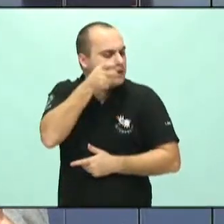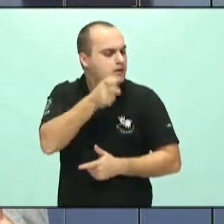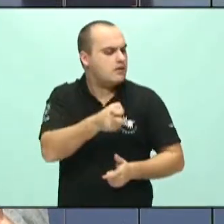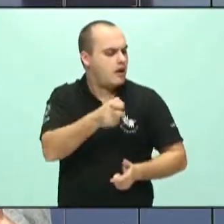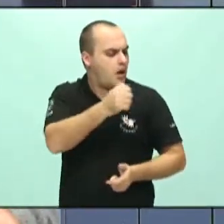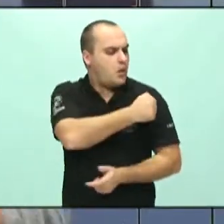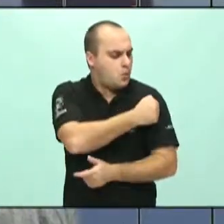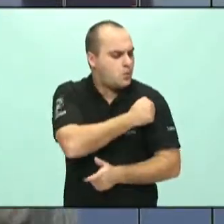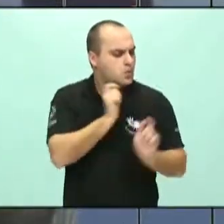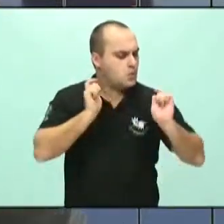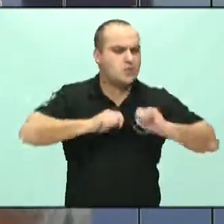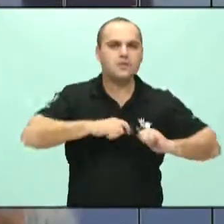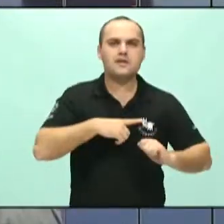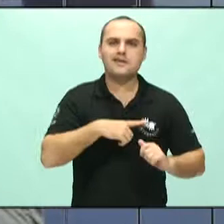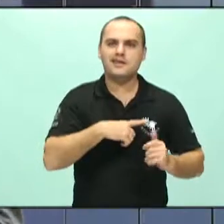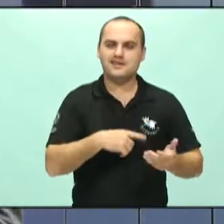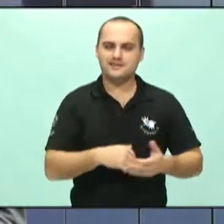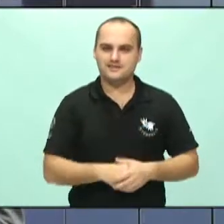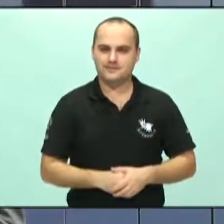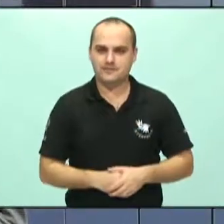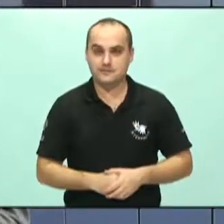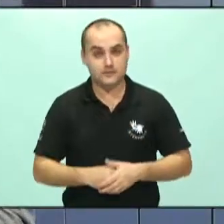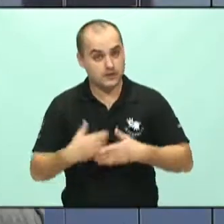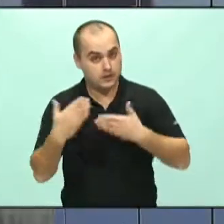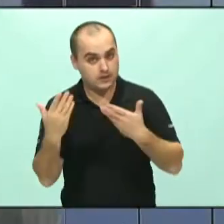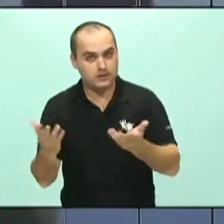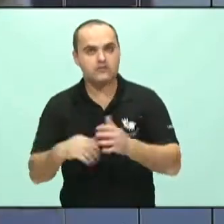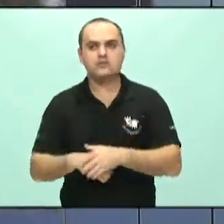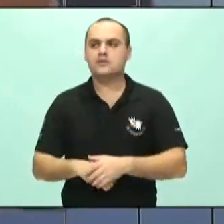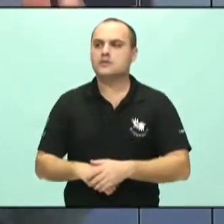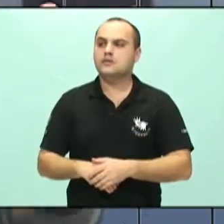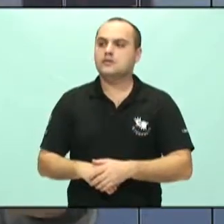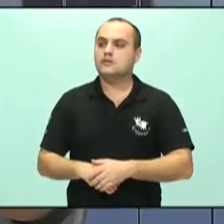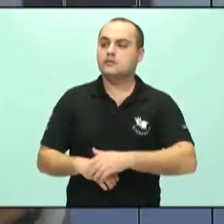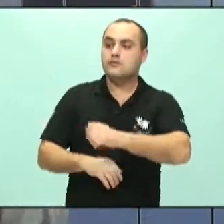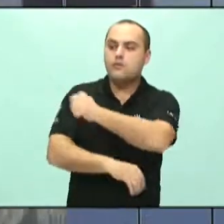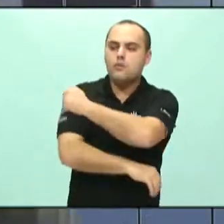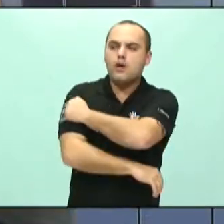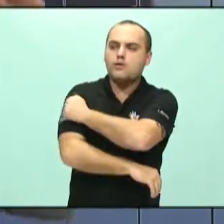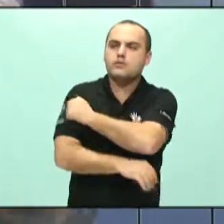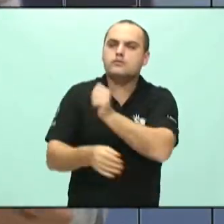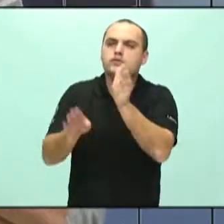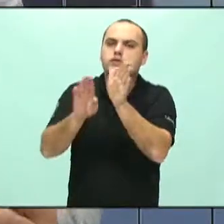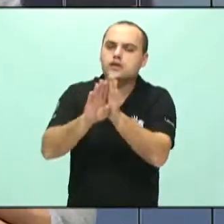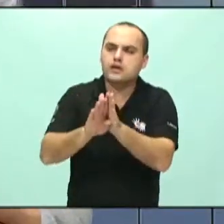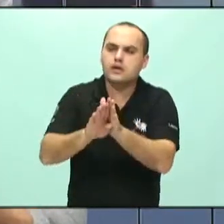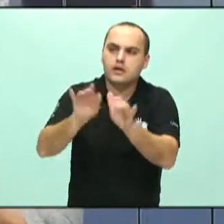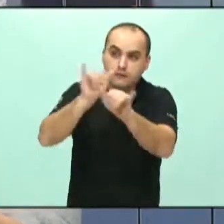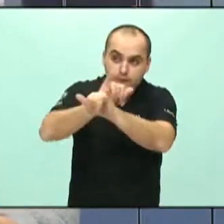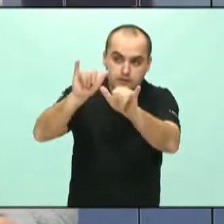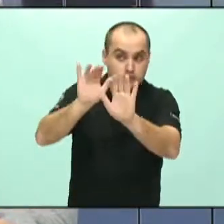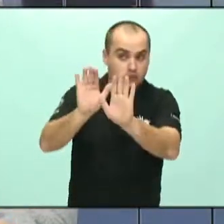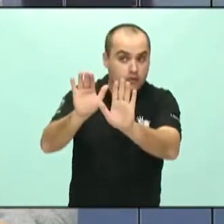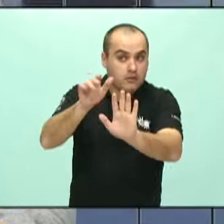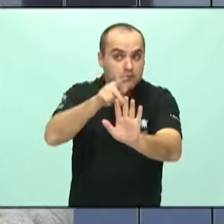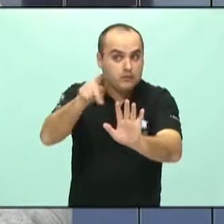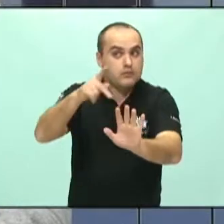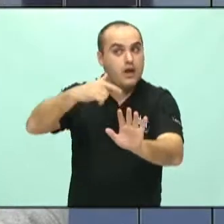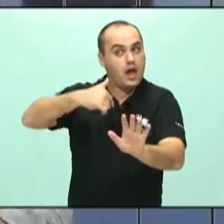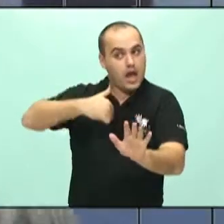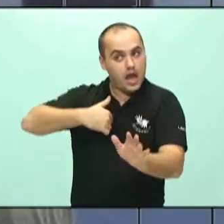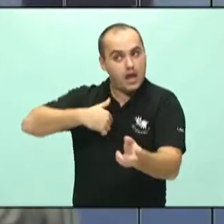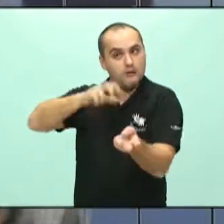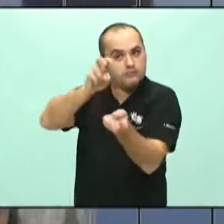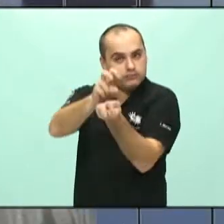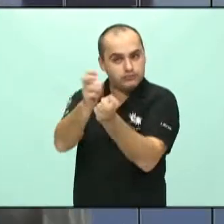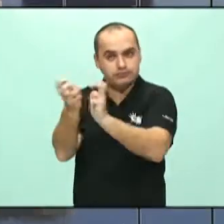para falar dentro de uma escola, por exemplo, professor, estou fazendo capoeira, estou fazendo uma arte marcial, né? Mas principalmente a capoeira,